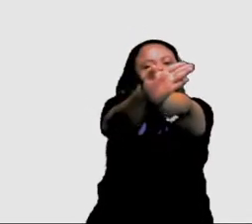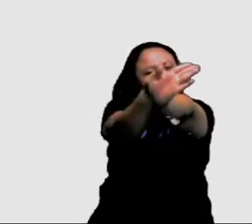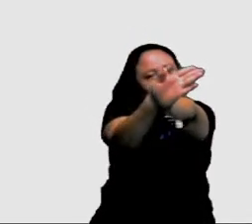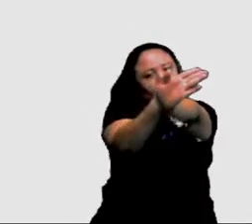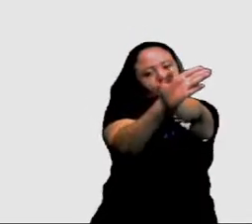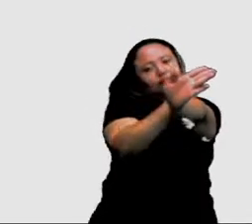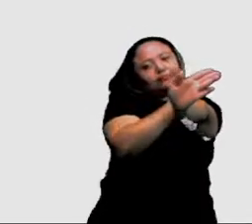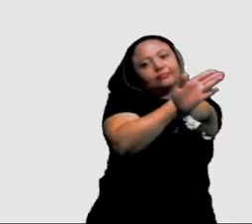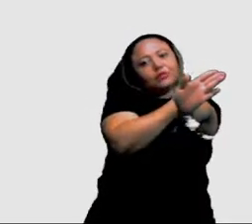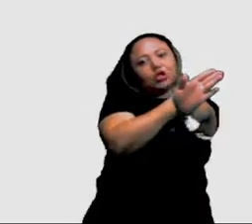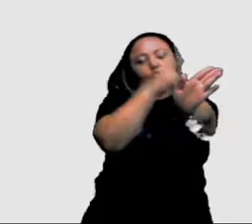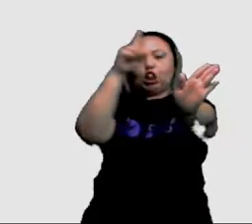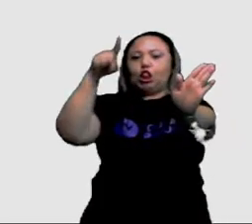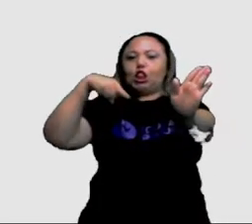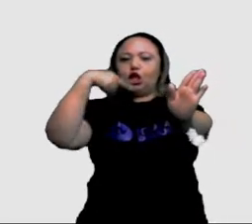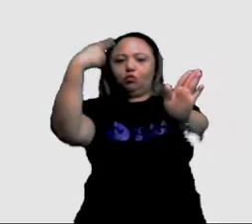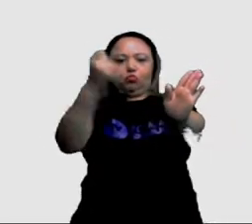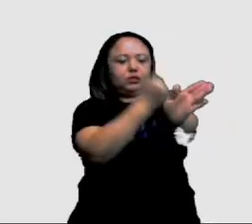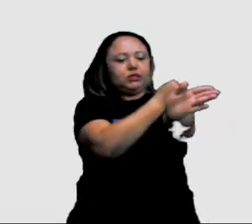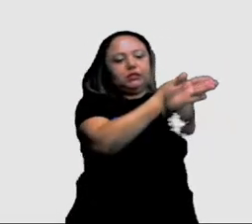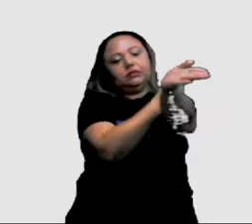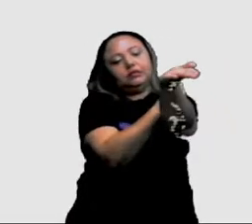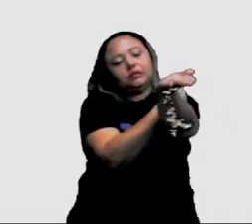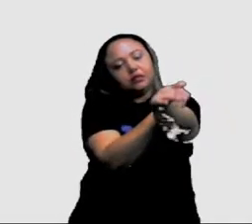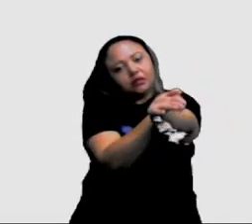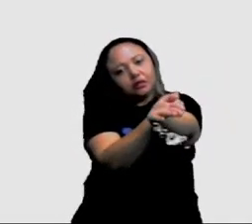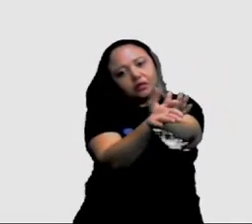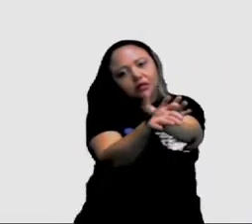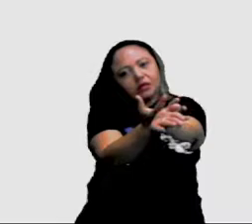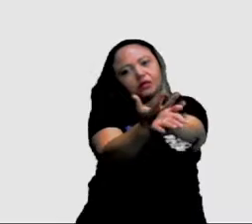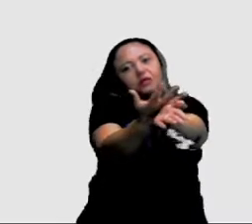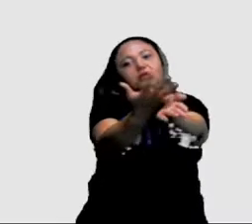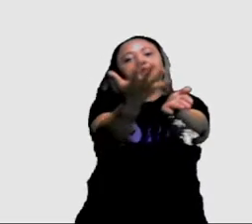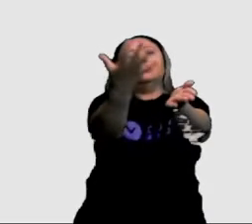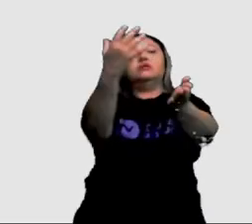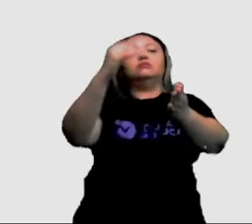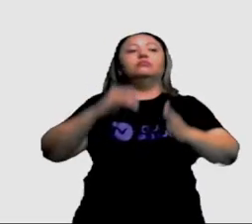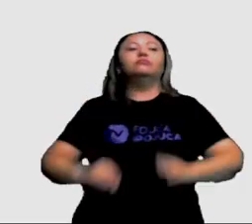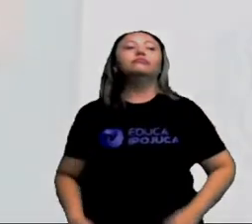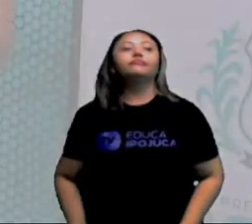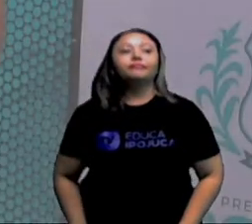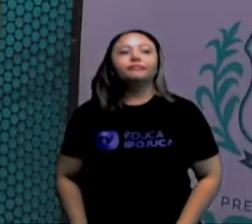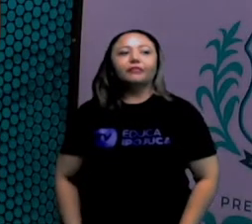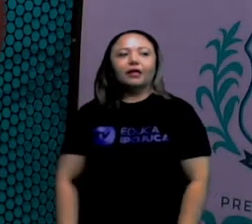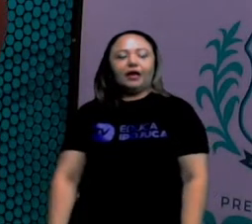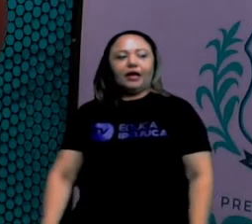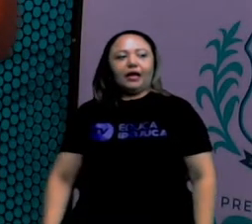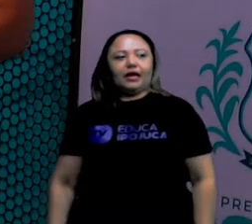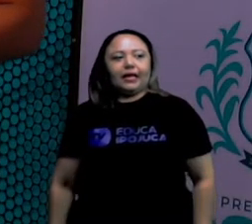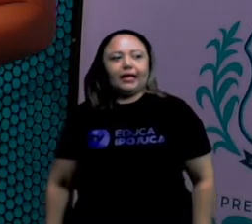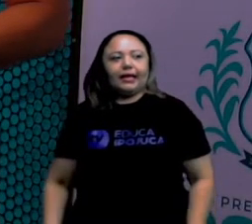vai desfazer aquele processo que foi feito ao contrair a musculatura.